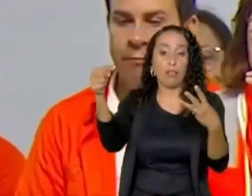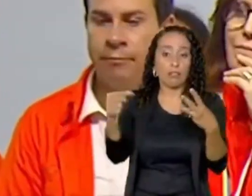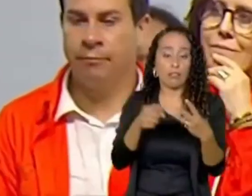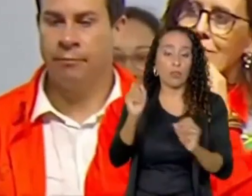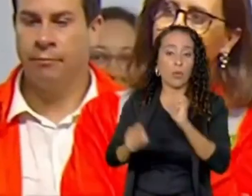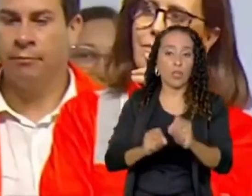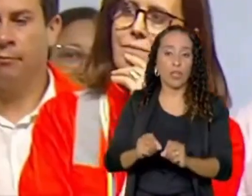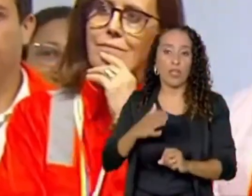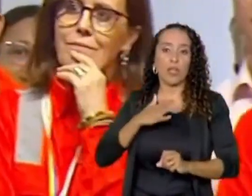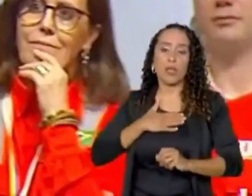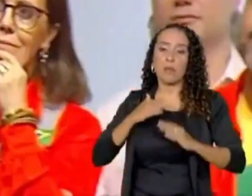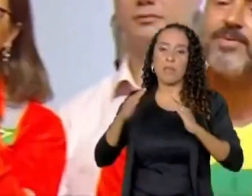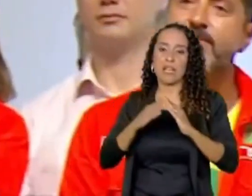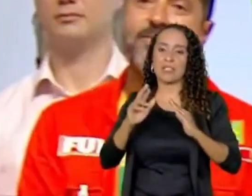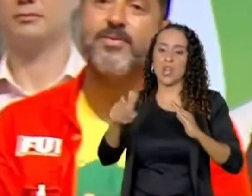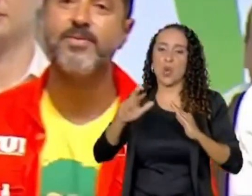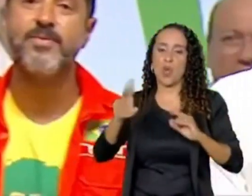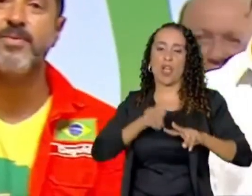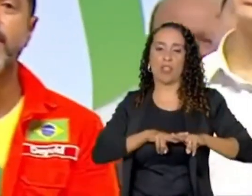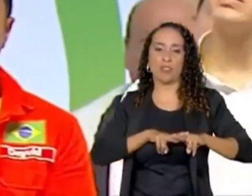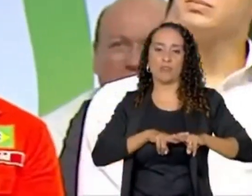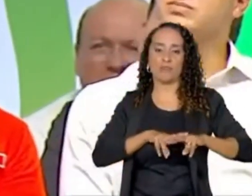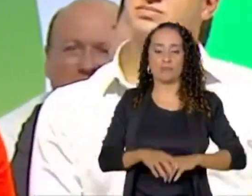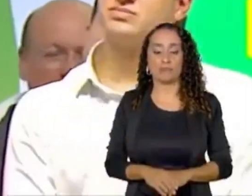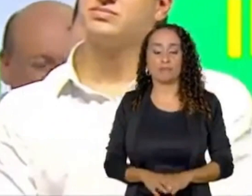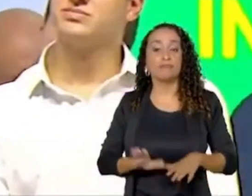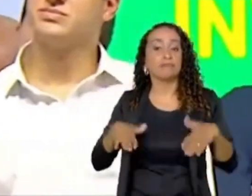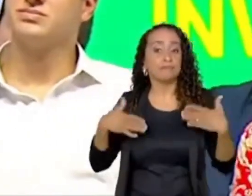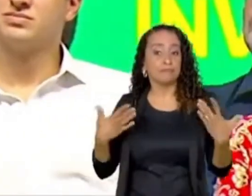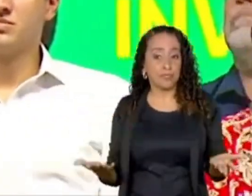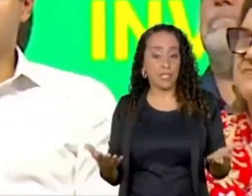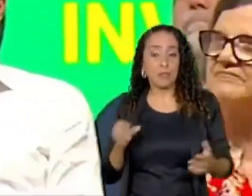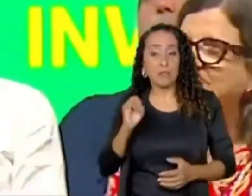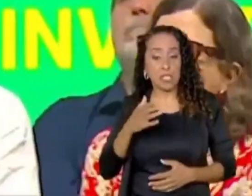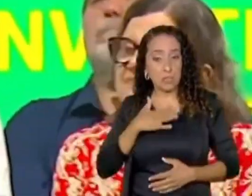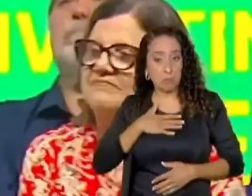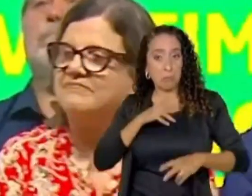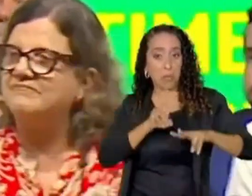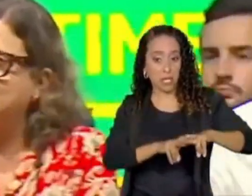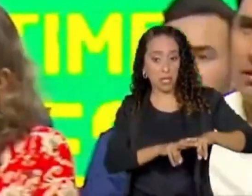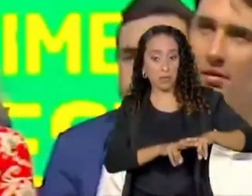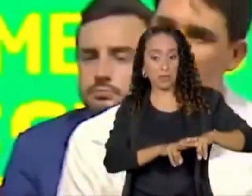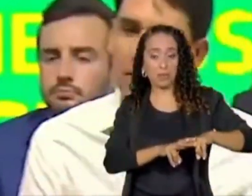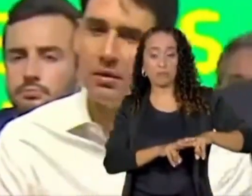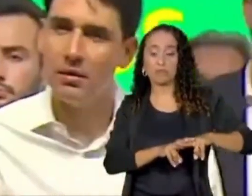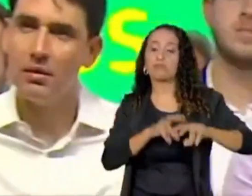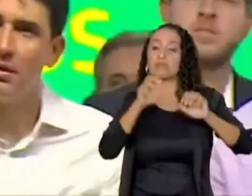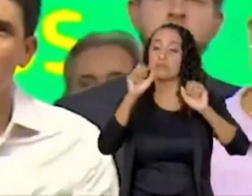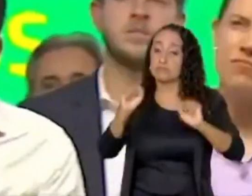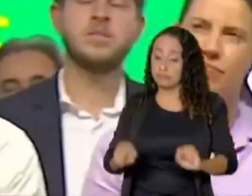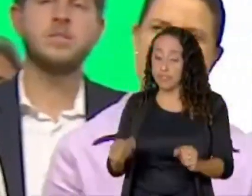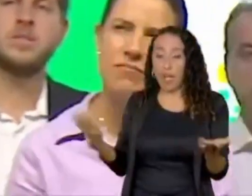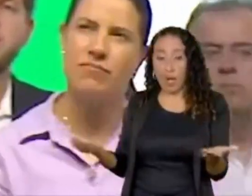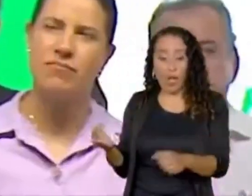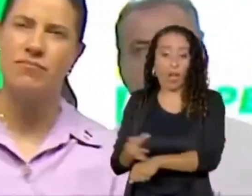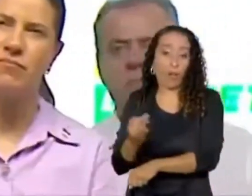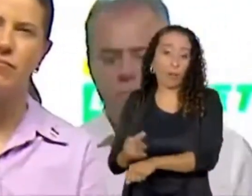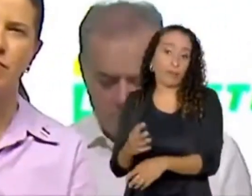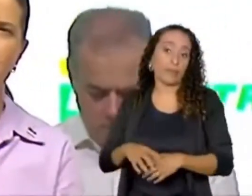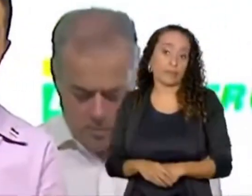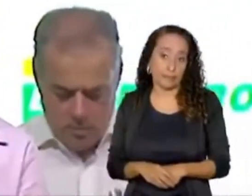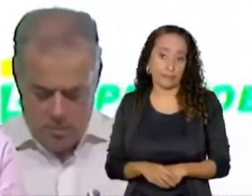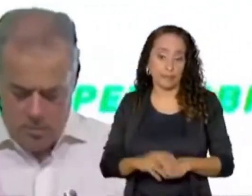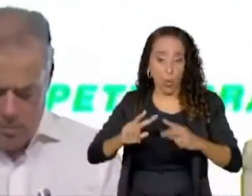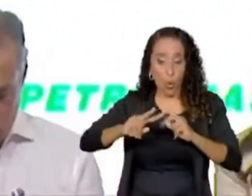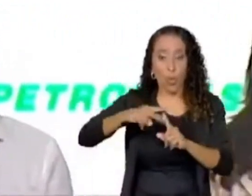é que a minha casa não é prisão. Então é o seguinte: quem me prendeu, arque com as consequências, que um dia vai